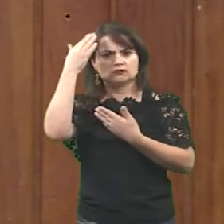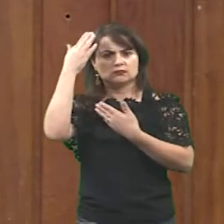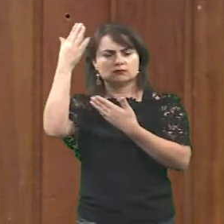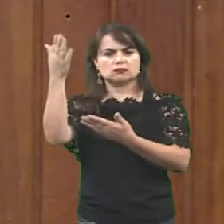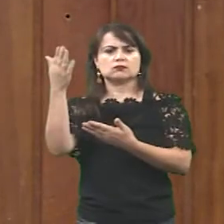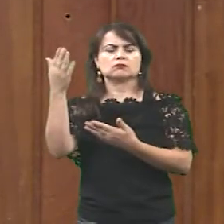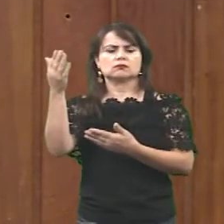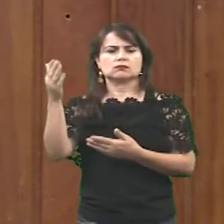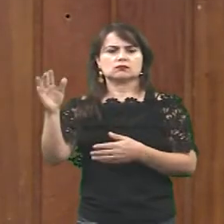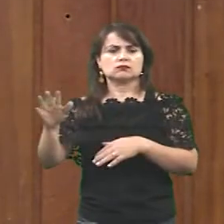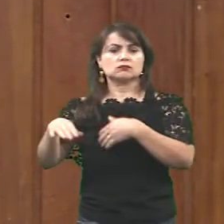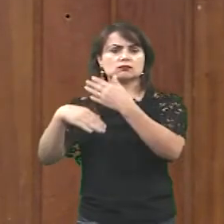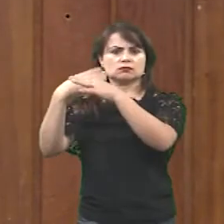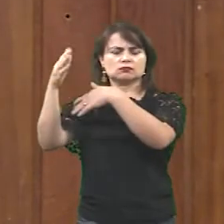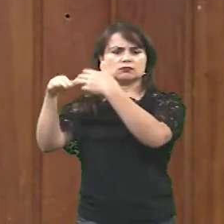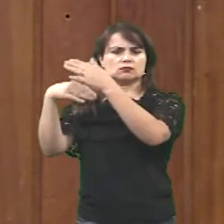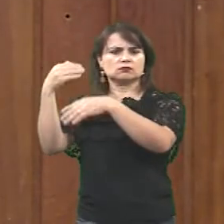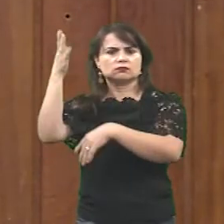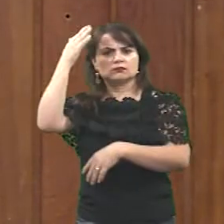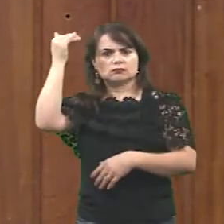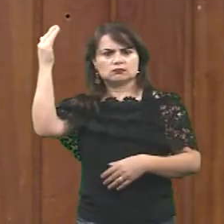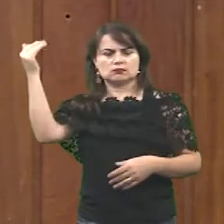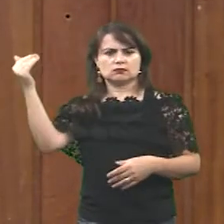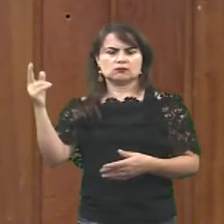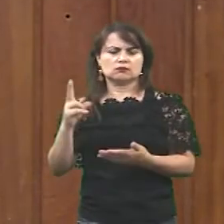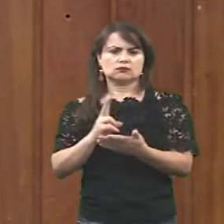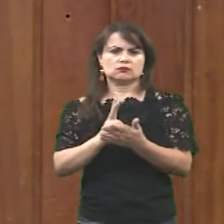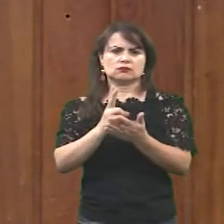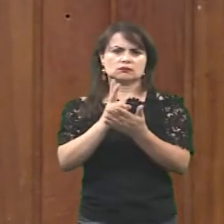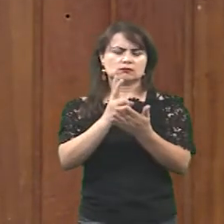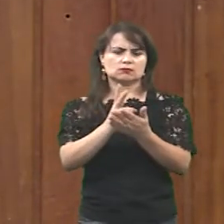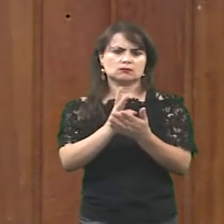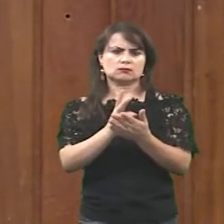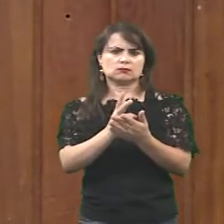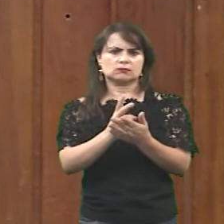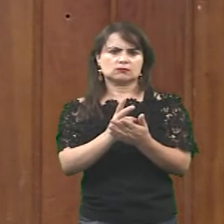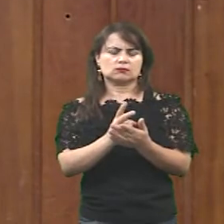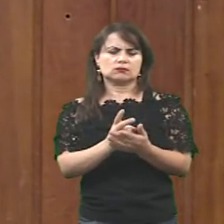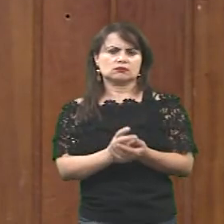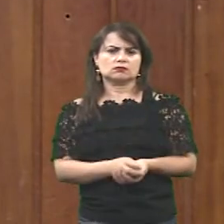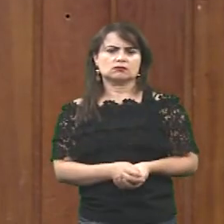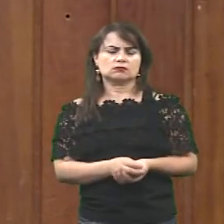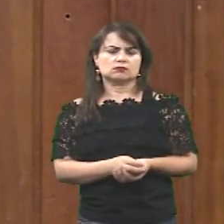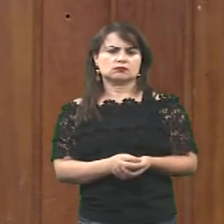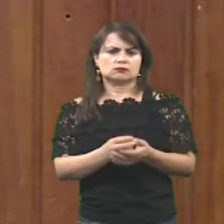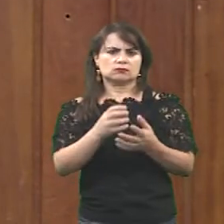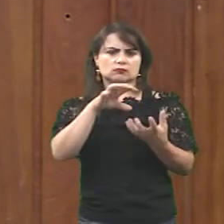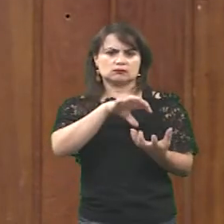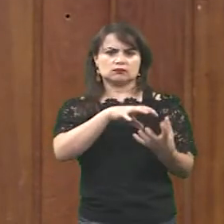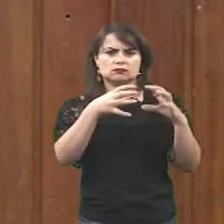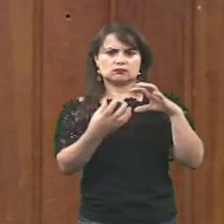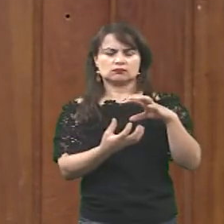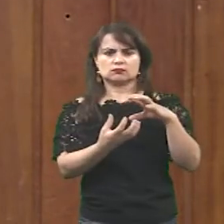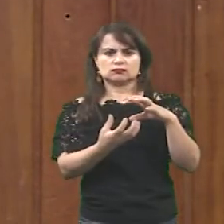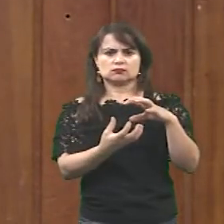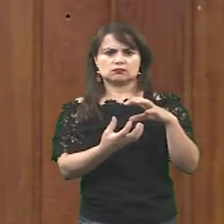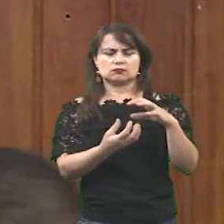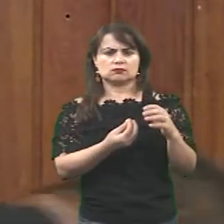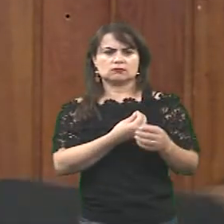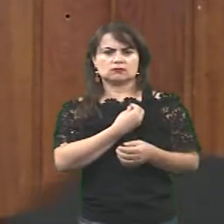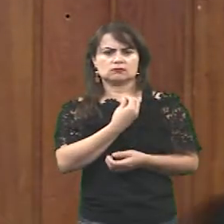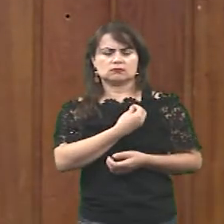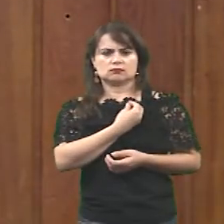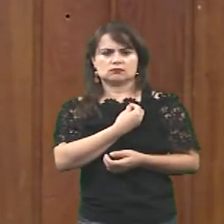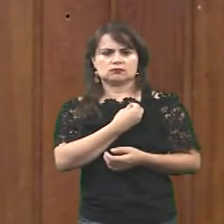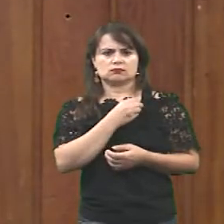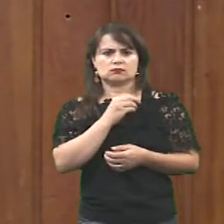2018 e que vocês se tornem transformadores. Por onde vocês passarem, que vocês levem